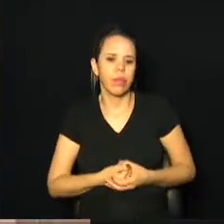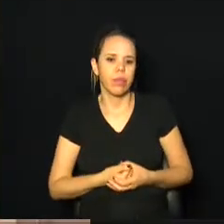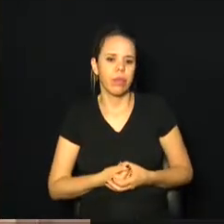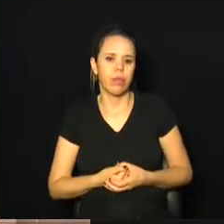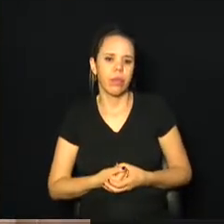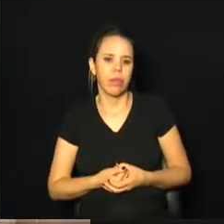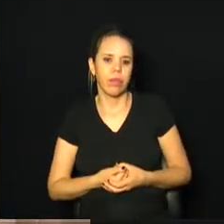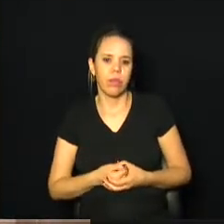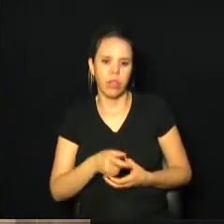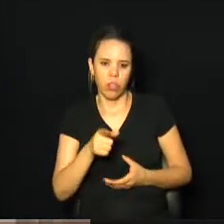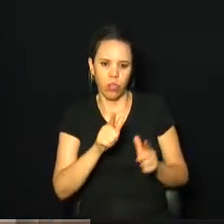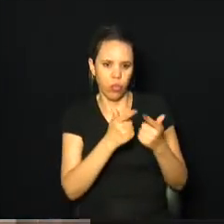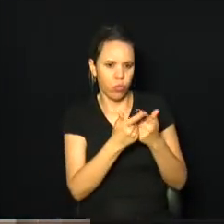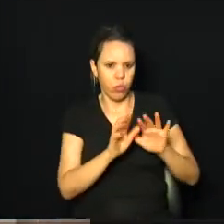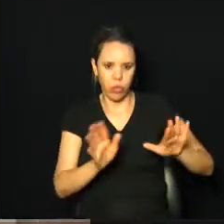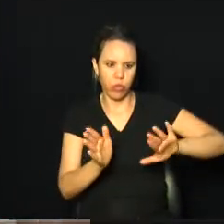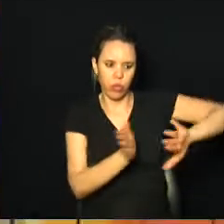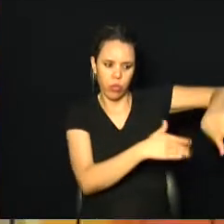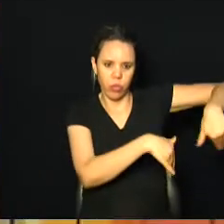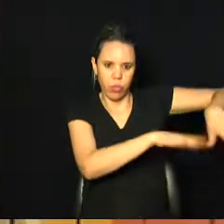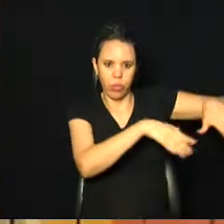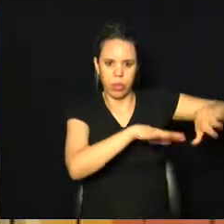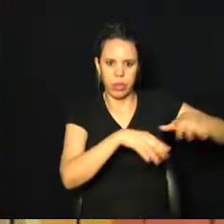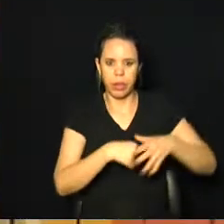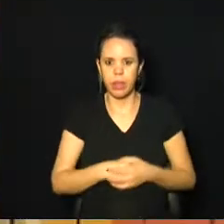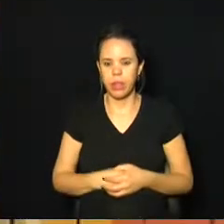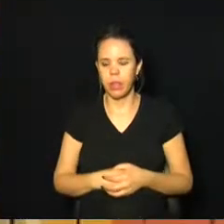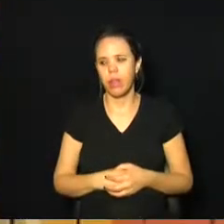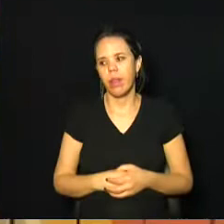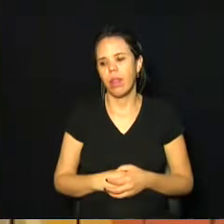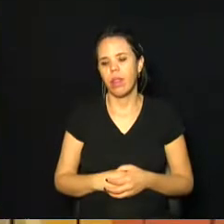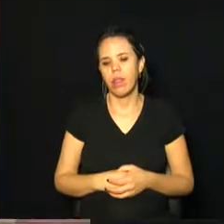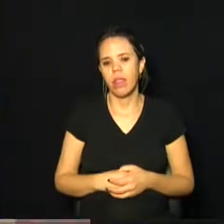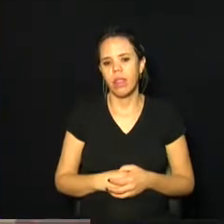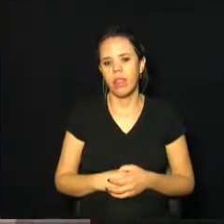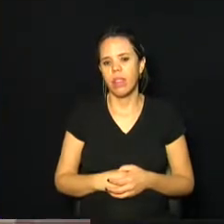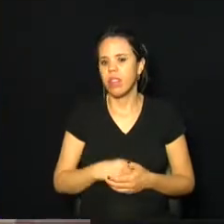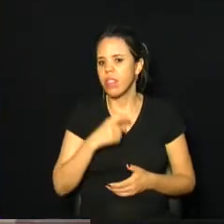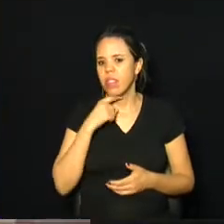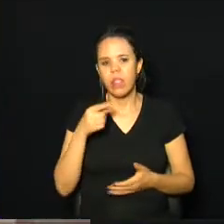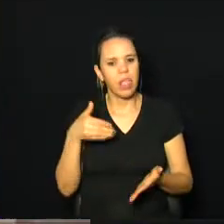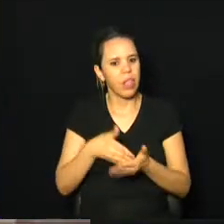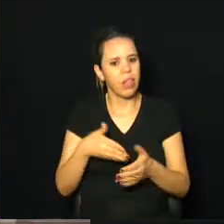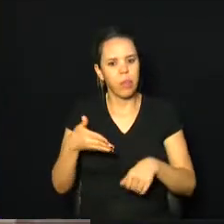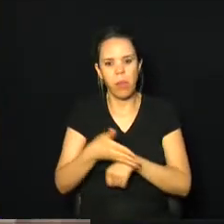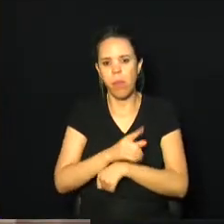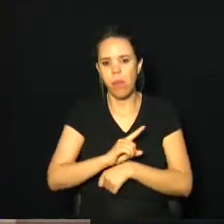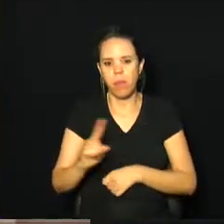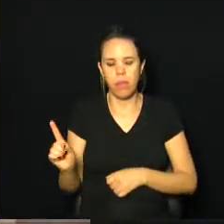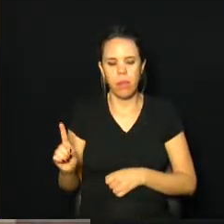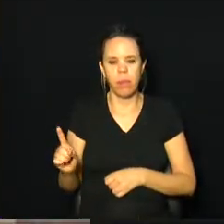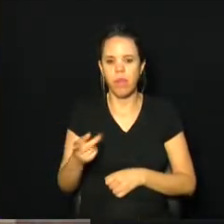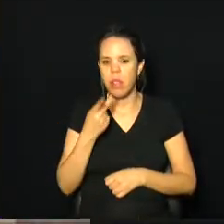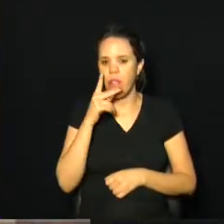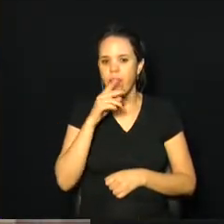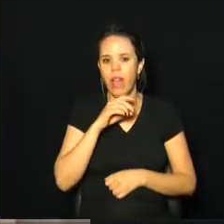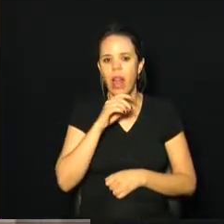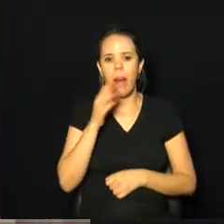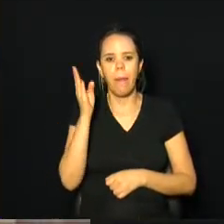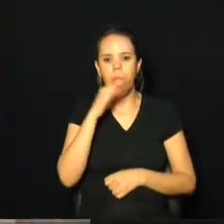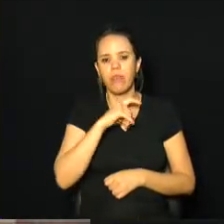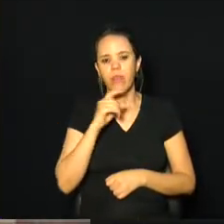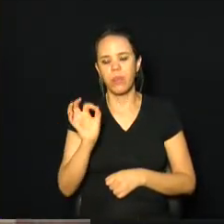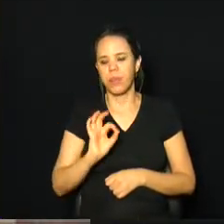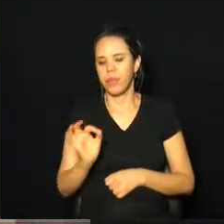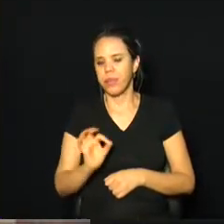irmão, você é do grupo? Não, então sai. Então, entendeu? A gente não deixava ninguém entrar, ninguém falar mal de ninguém.